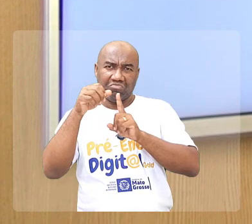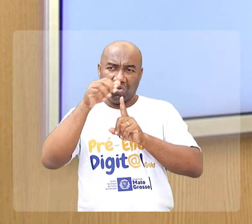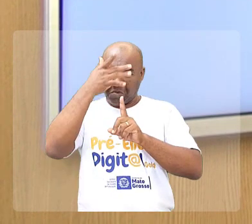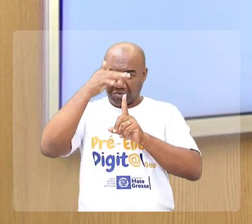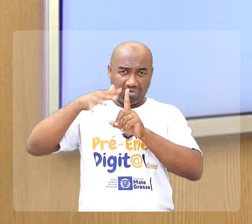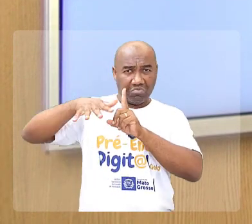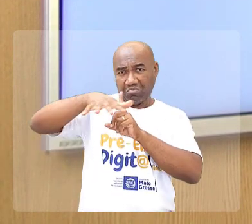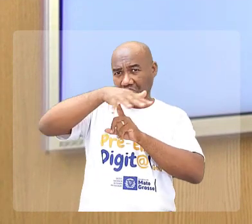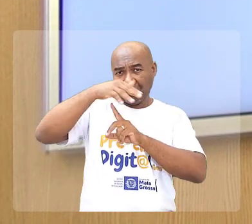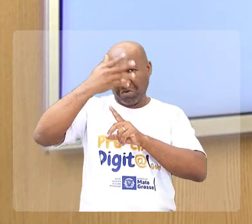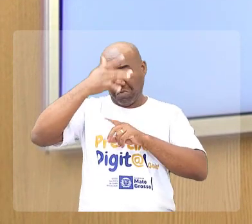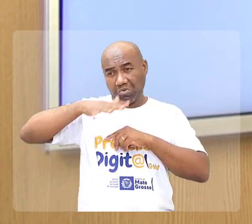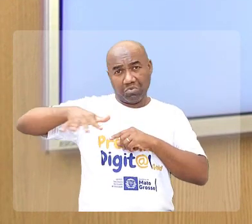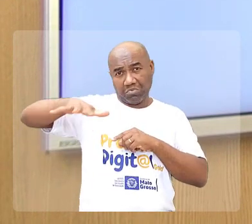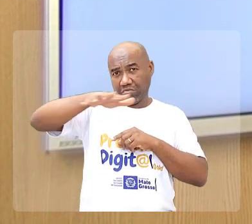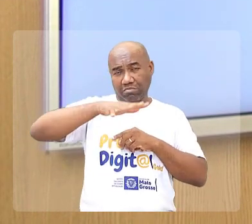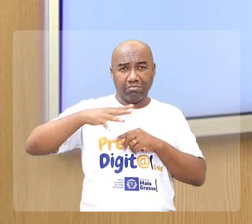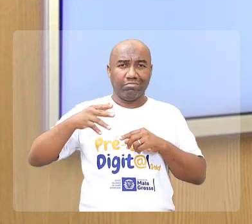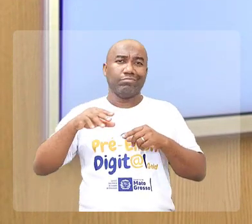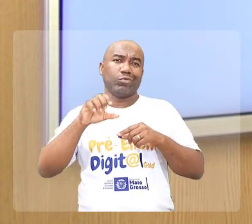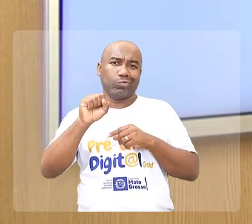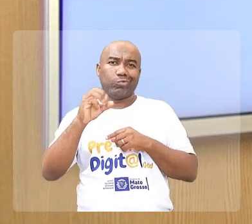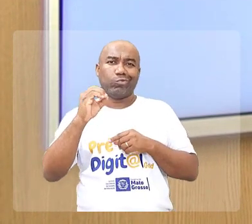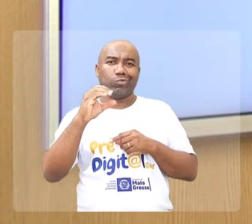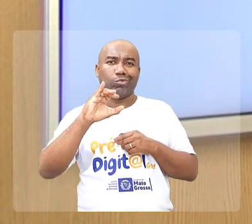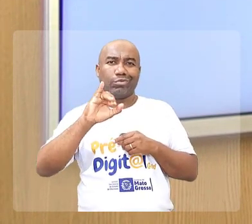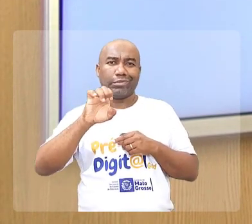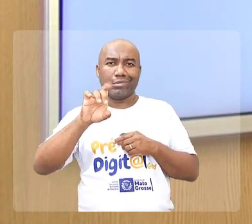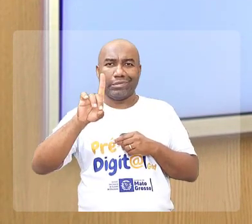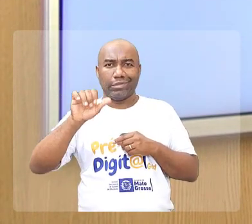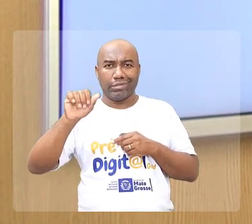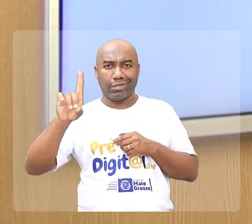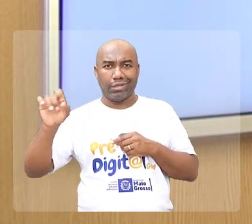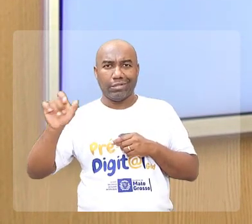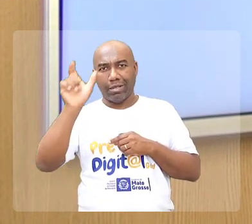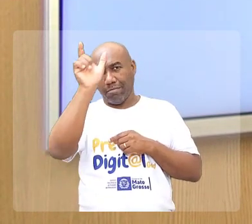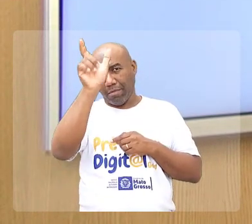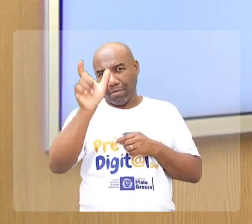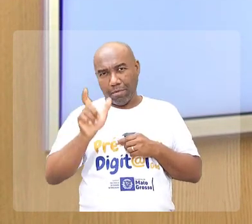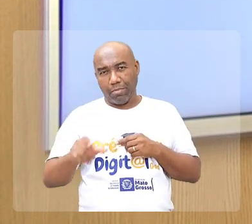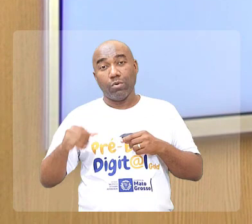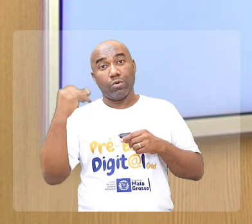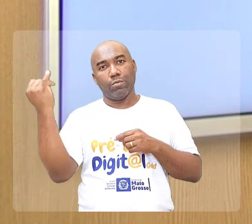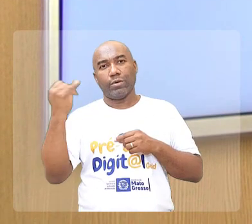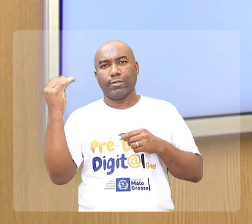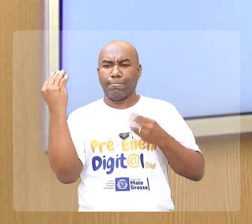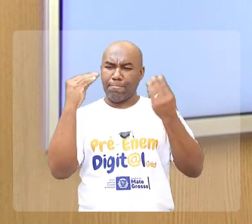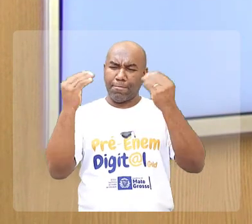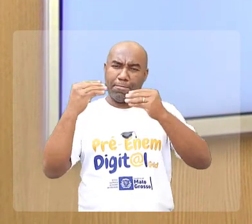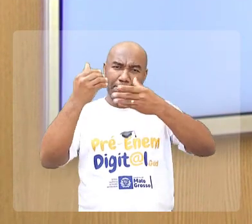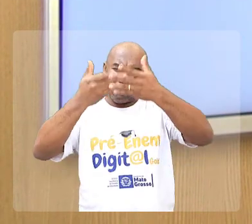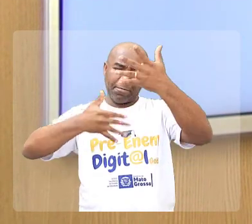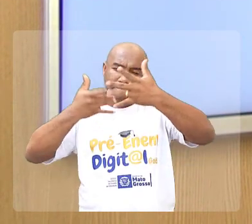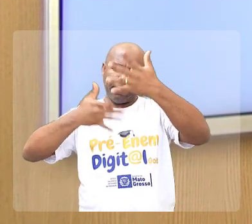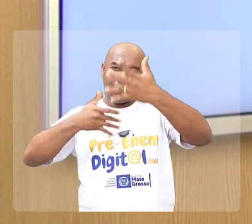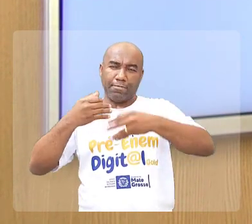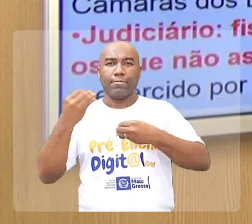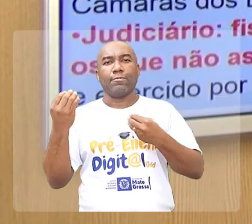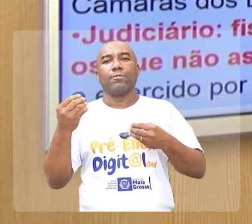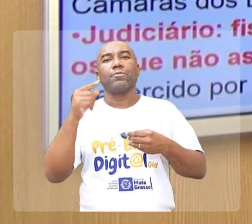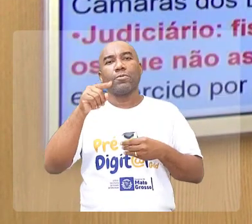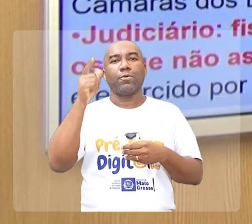deles são excelentes agentes. Detalhe, agentes práticos. Citou, ganha 40 pontos,